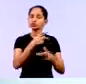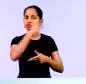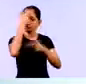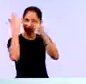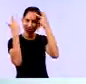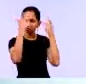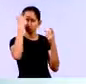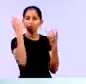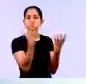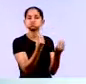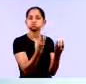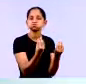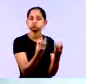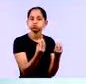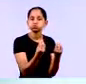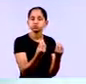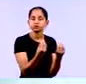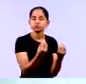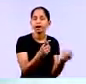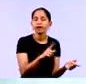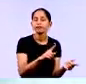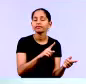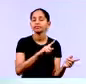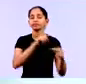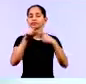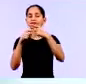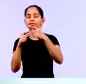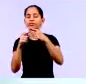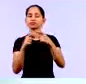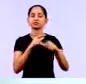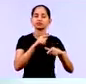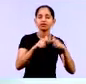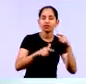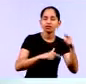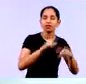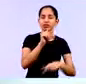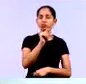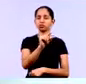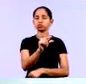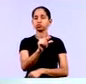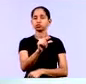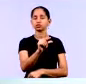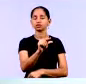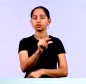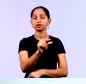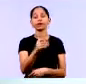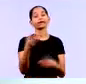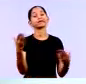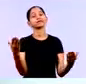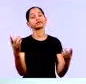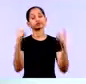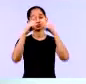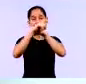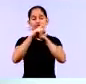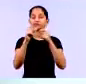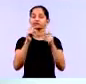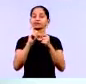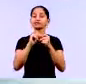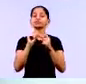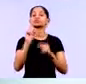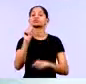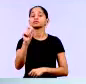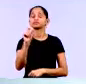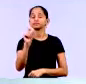de mão de obra e produção lá embaixo. Então vai ficar com mão de obra ociosa. Então o que é que eu tenho que